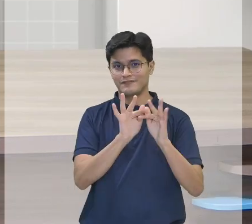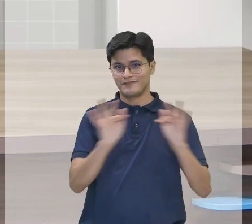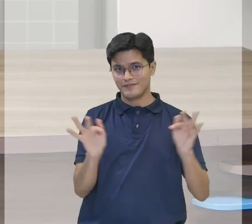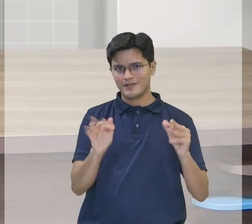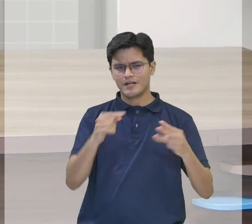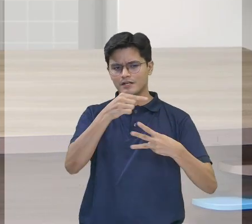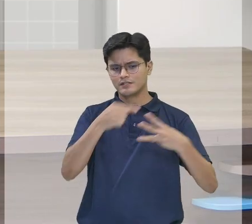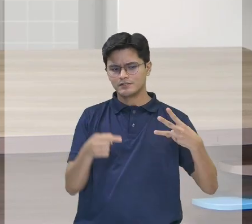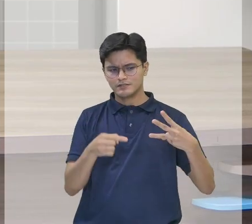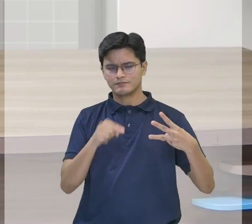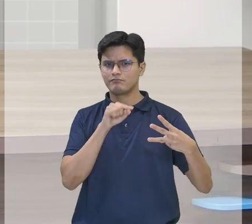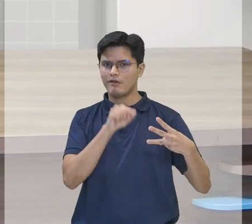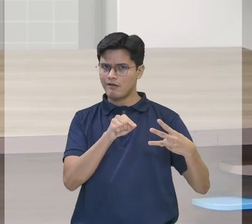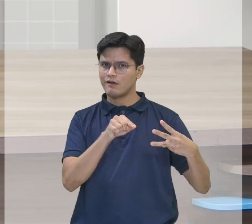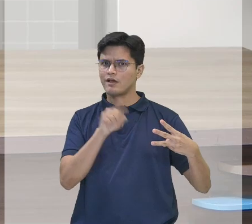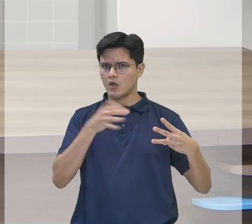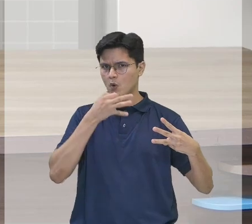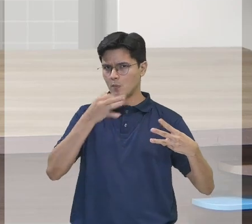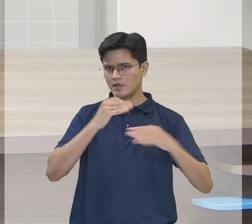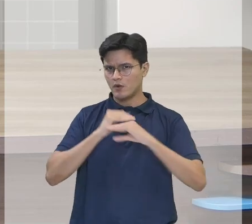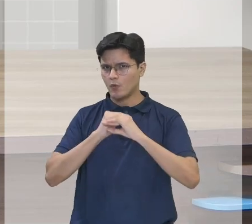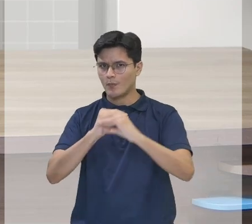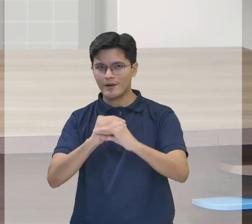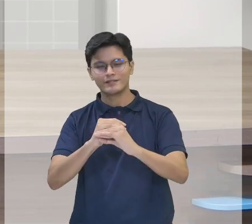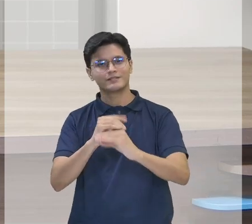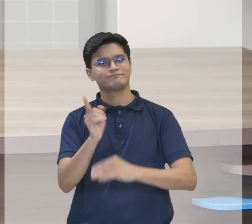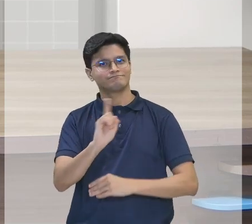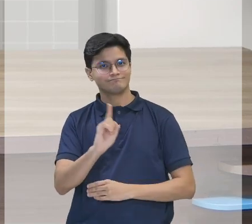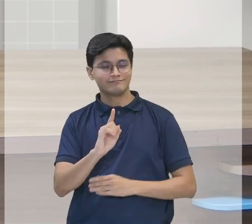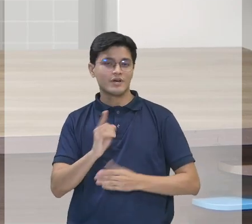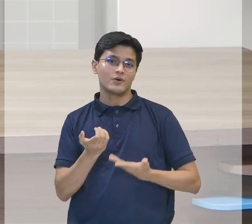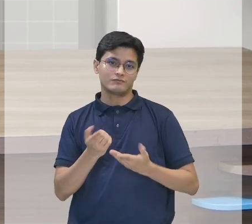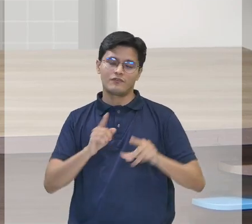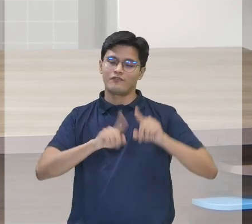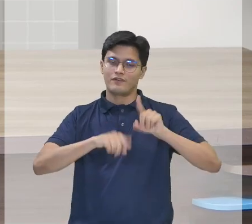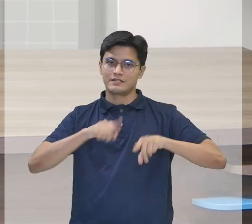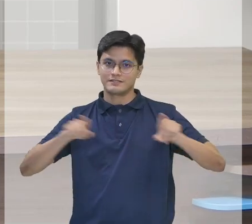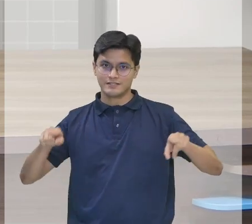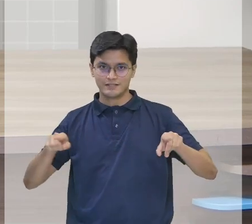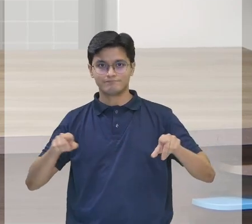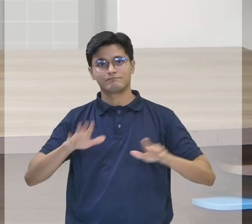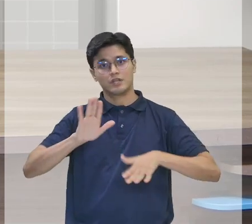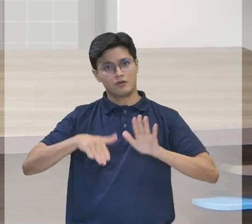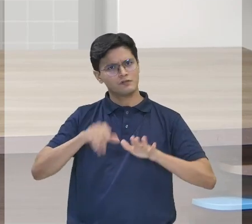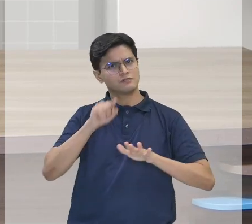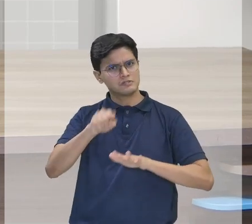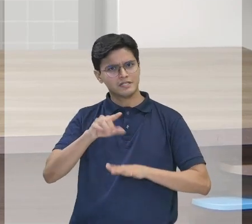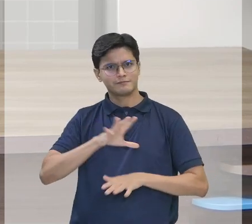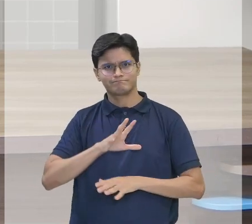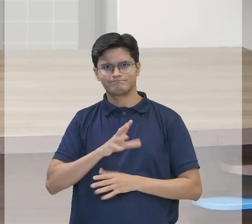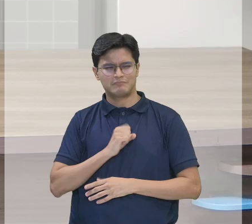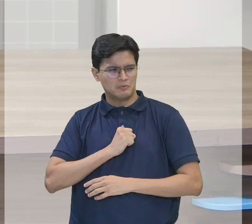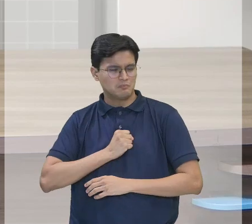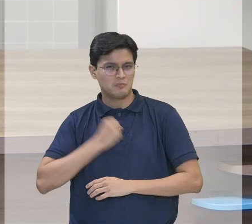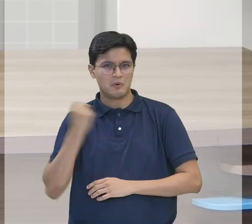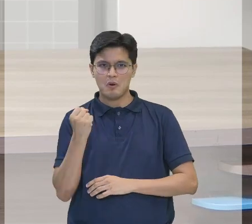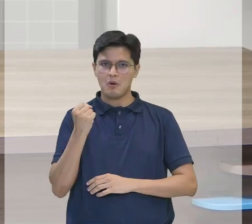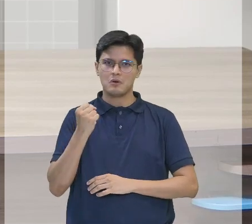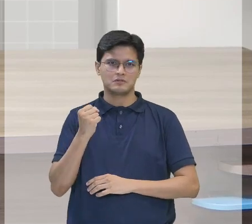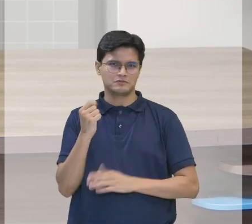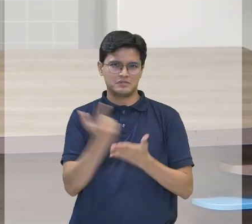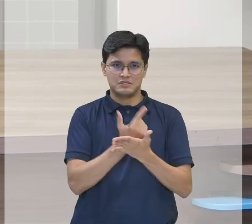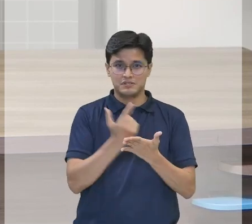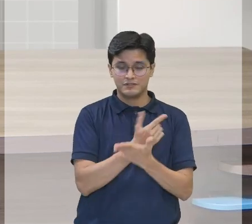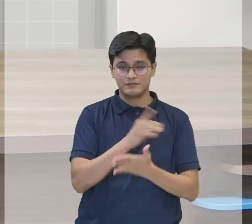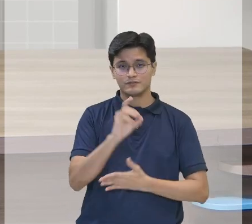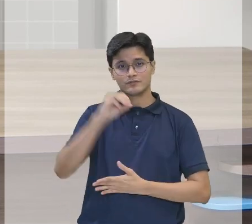senso comum, assim, você pode estar dizendo: ah, não, eu odeio Dom Casmurro, então, né, como é que fica a história do Bentinho, né, ali, a